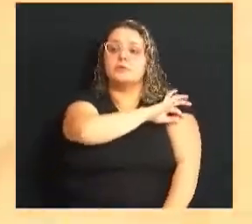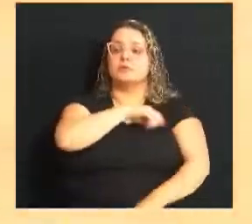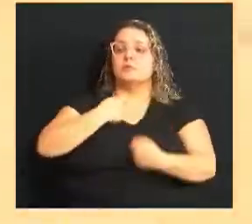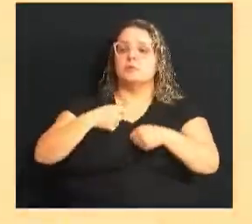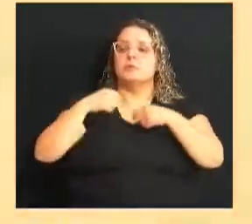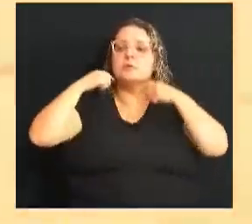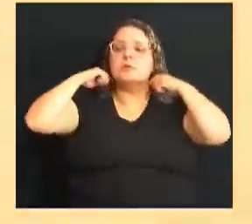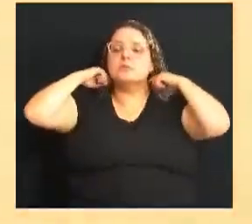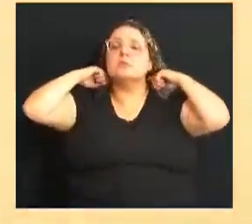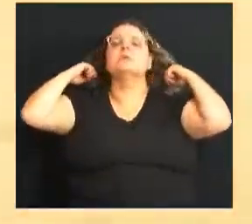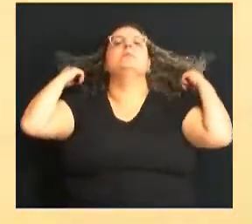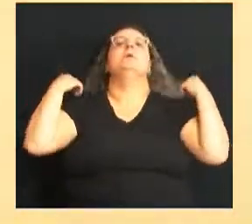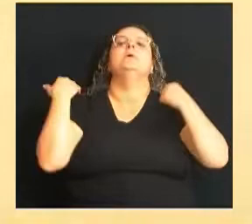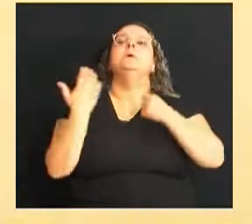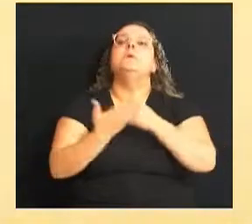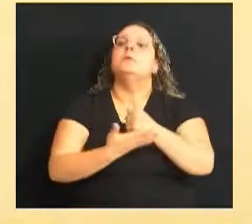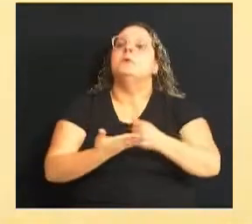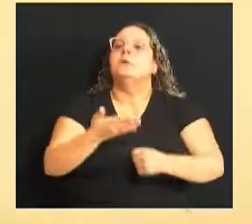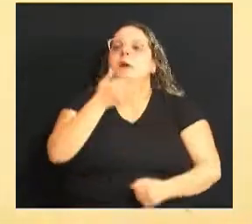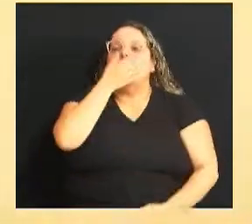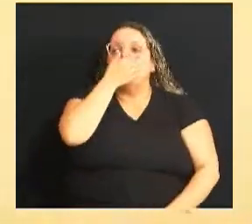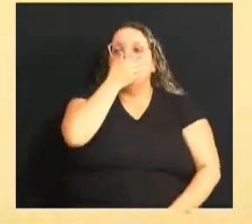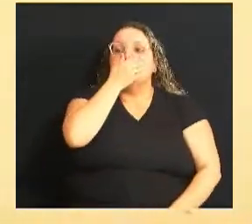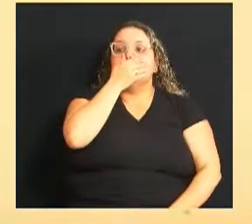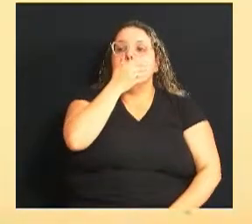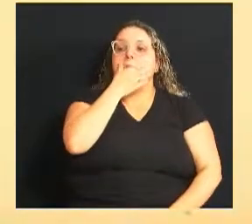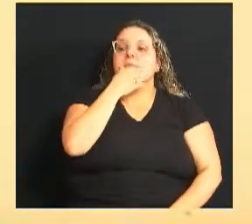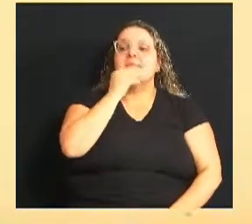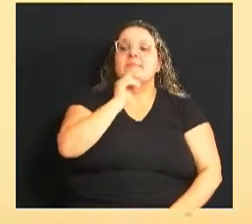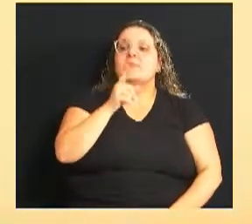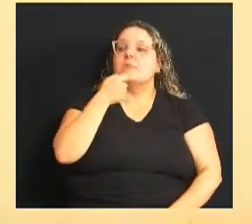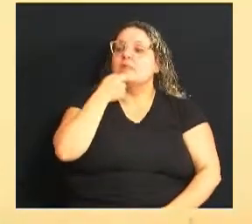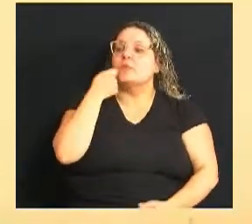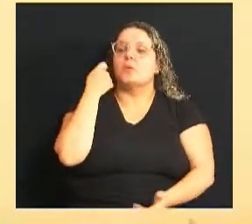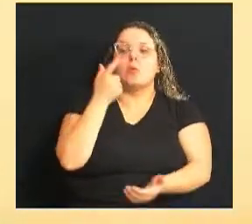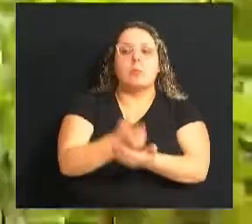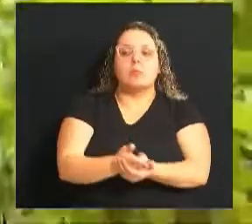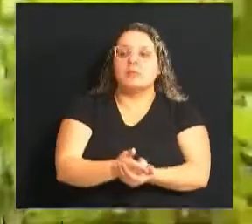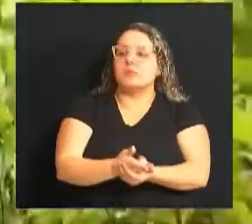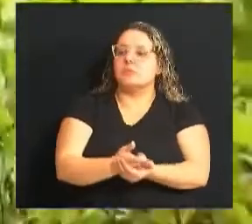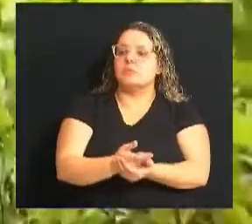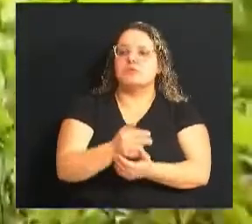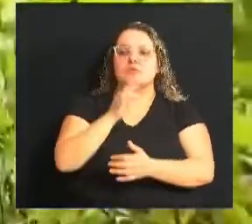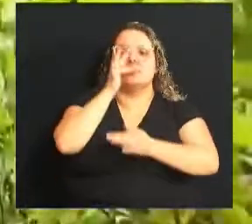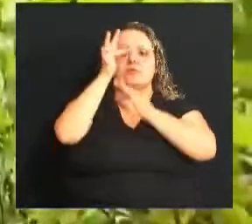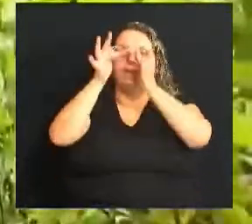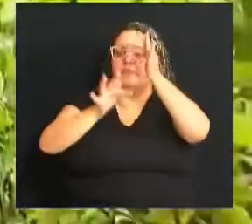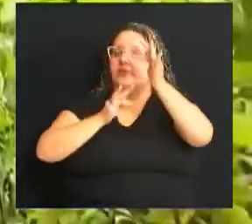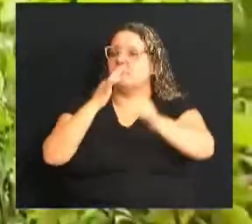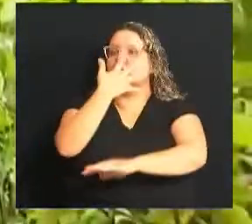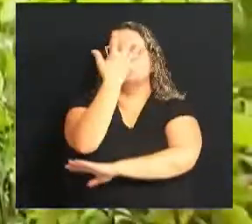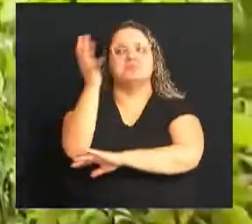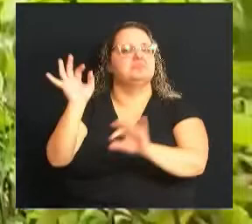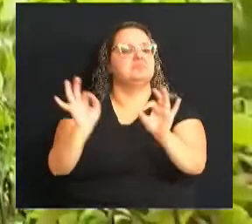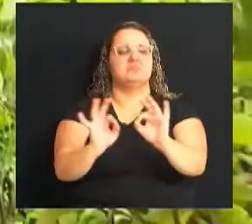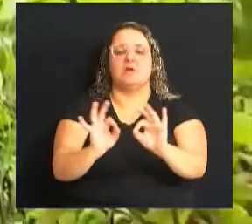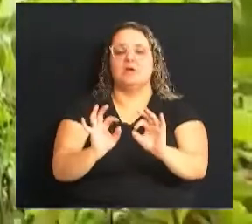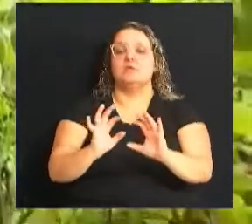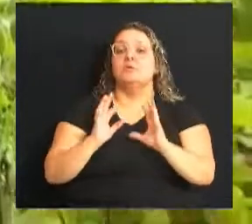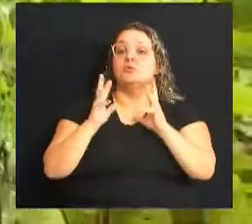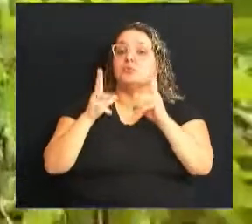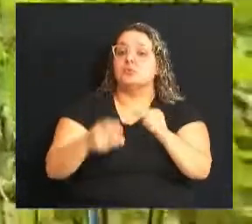compramos mudas ornamentais, flores e nem árvores. Tudo é produzido aqui. E